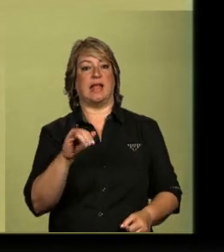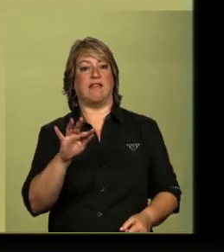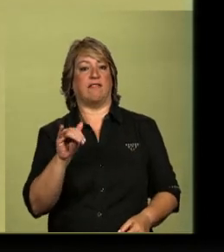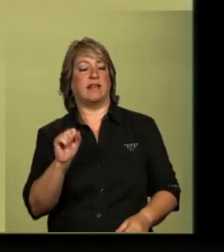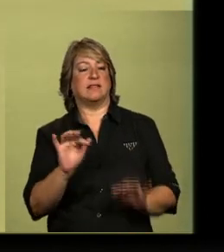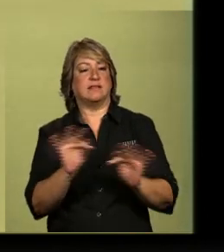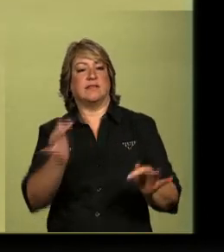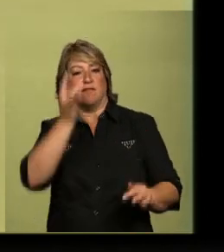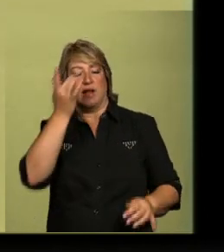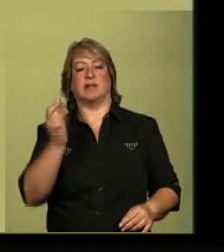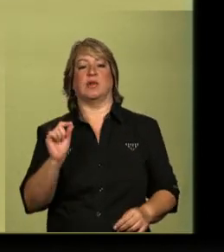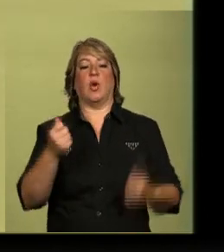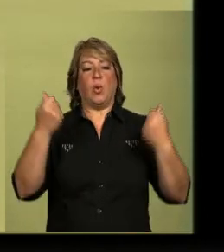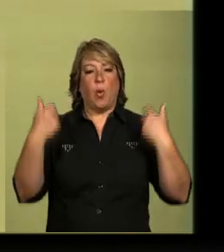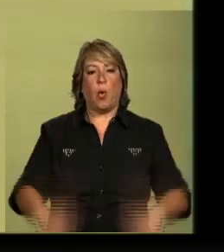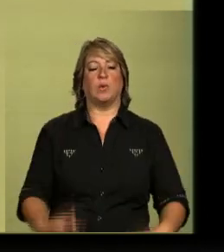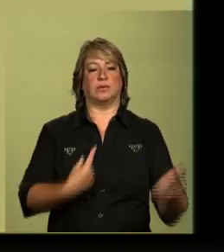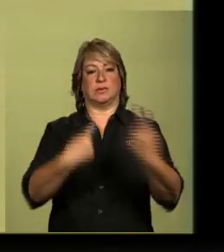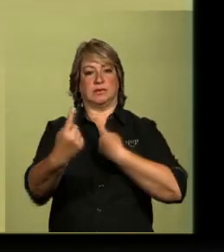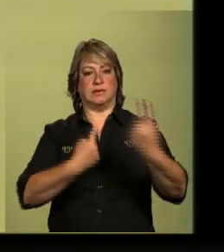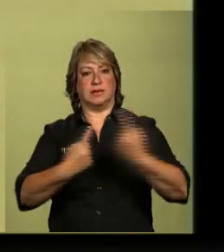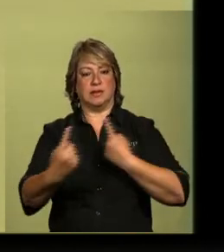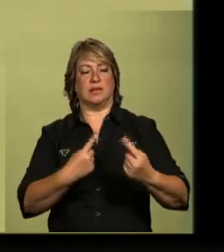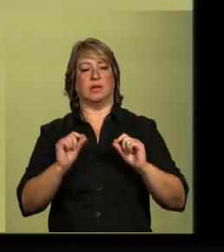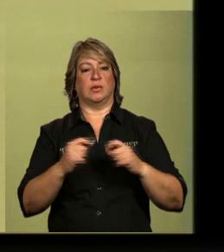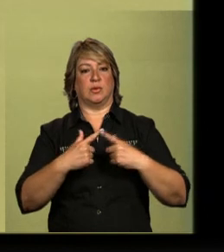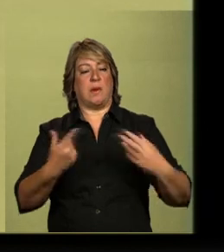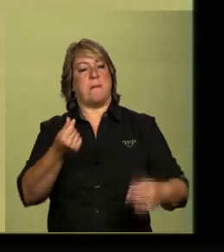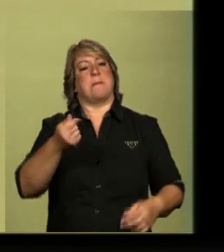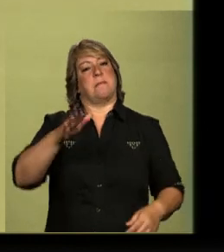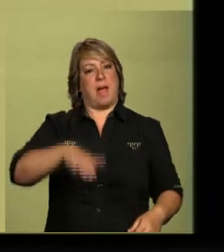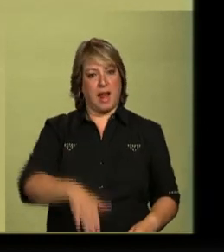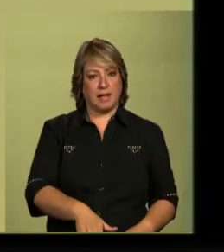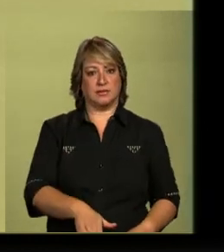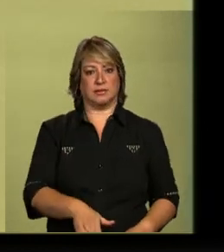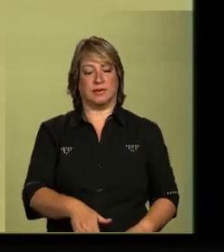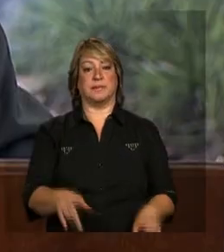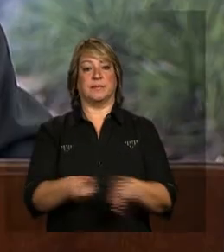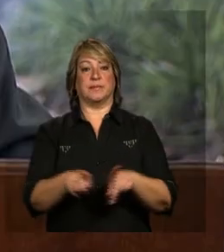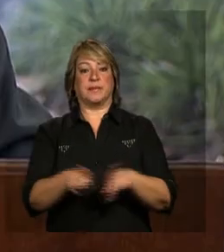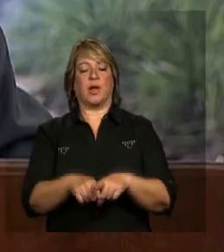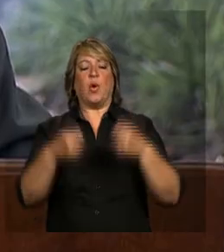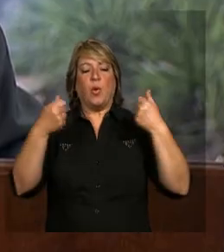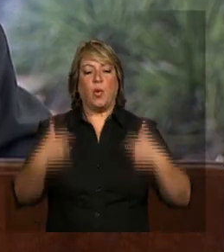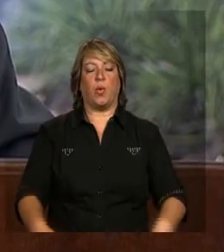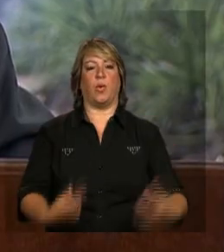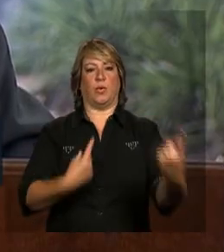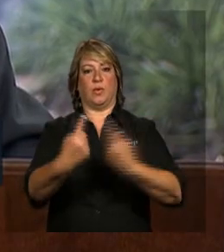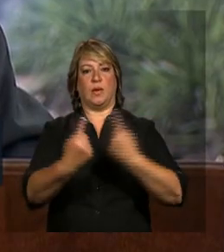portanto custos de operações de Transportes é barato custos de operações de